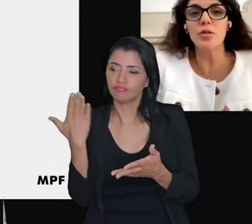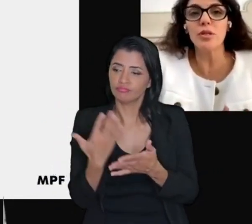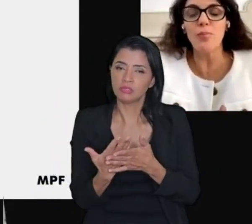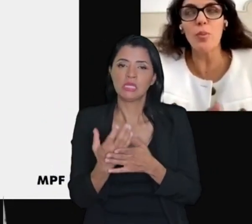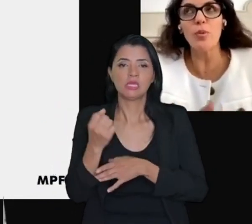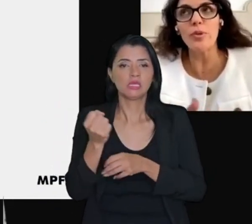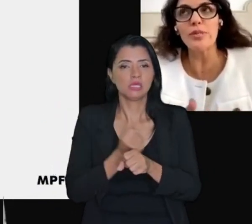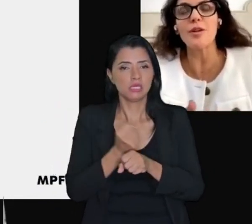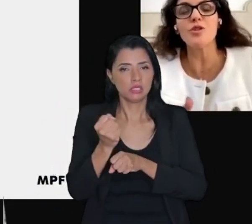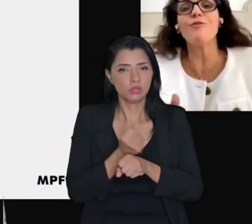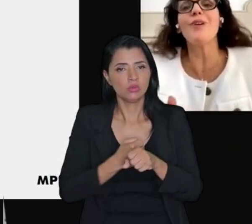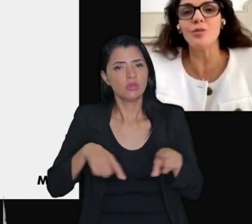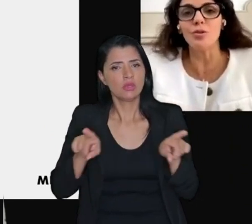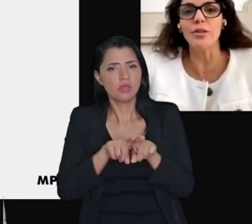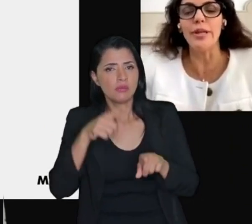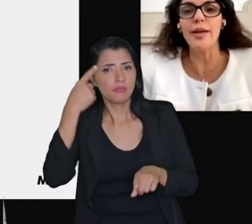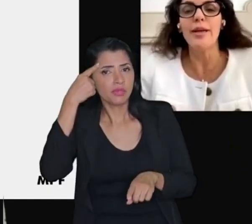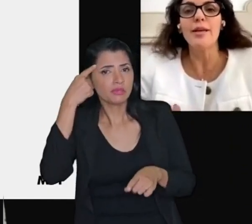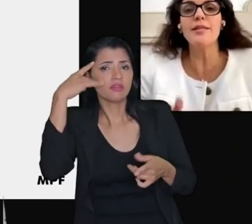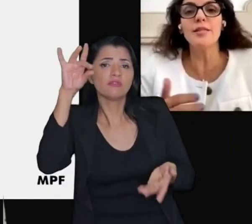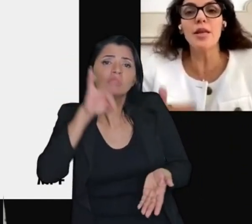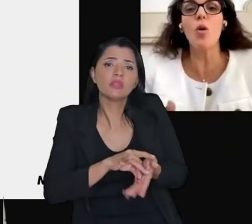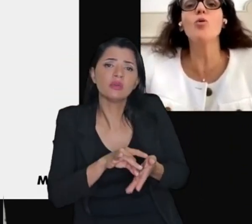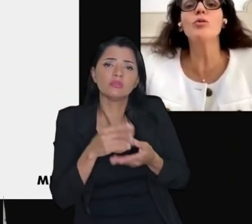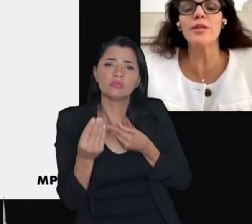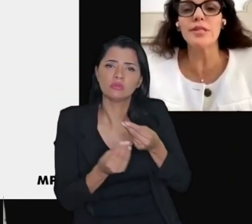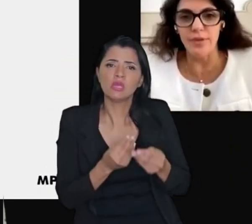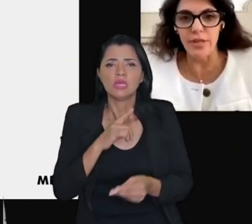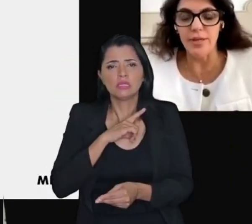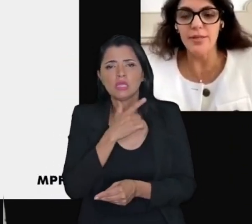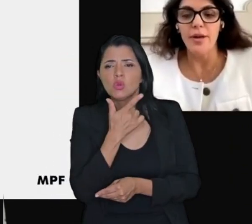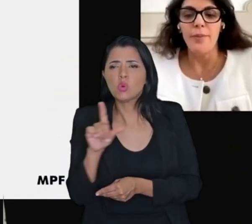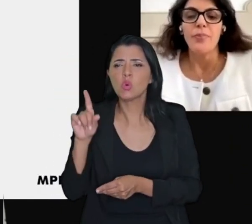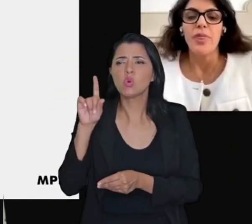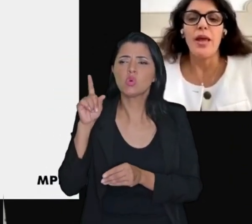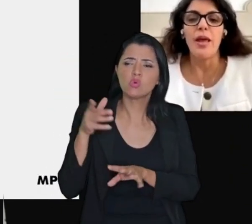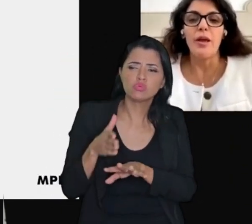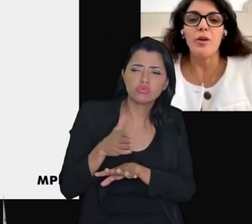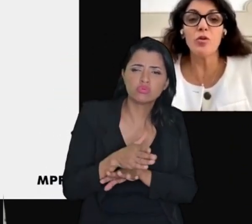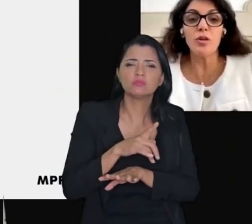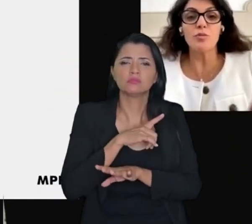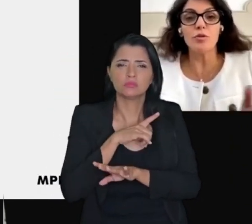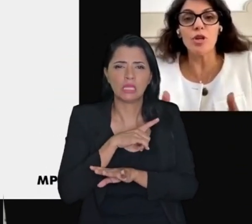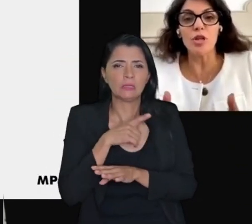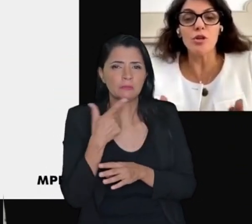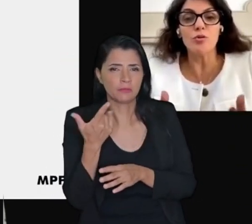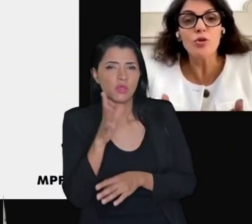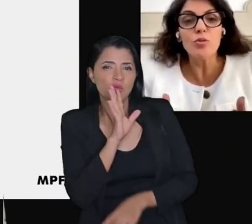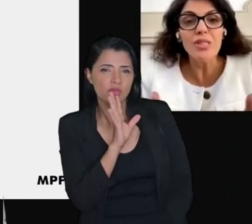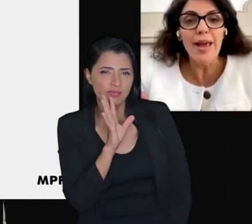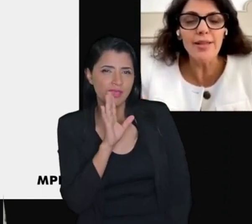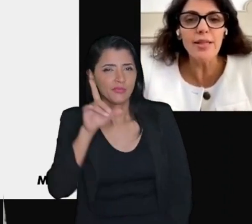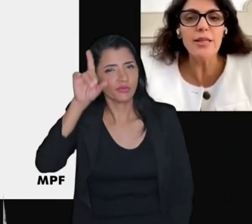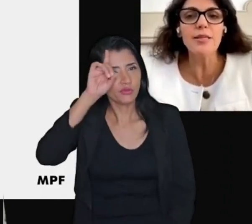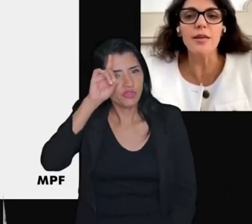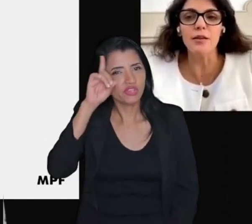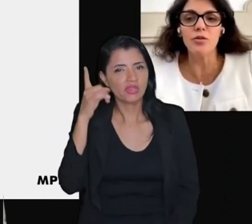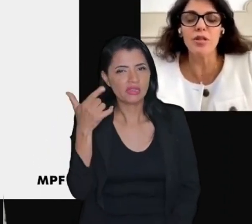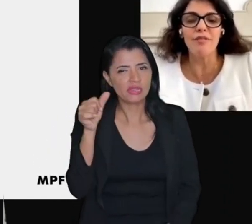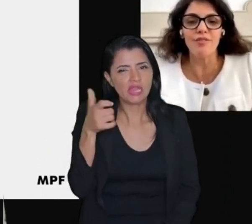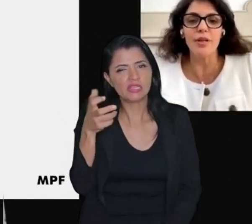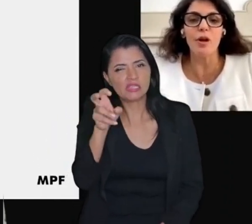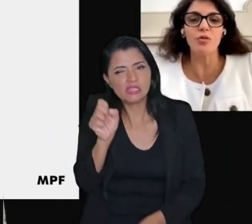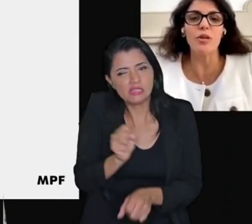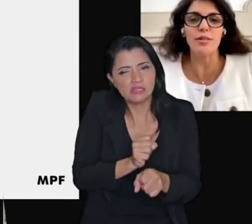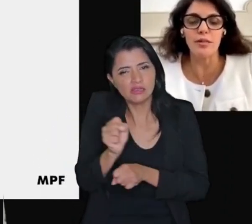últimos anos, e para poder pensar, de fato, né, existem outras vias. Nós conhecemos no dia a dia, nos últimos 10, 15